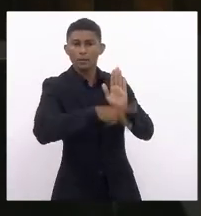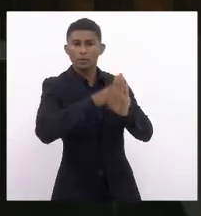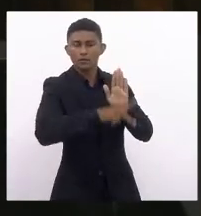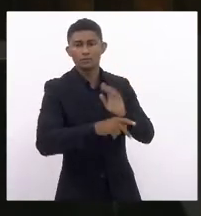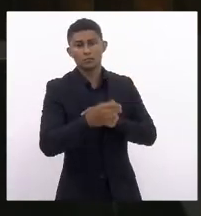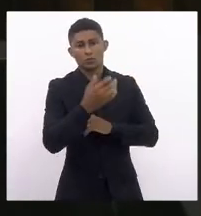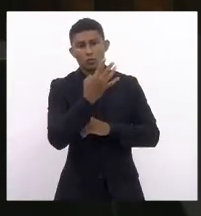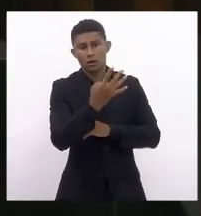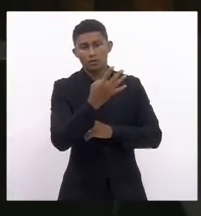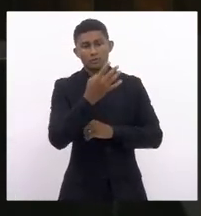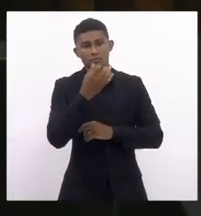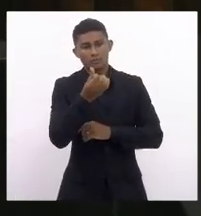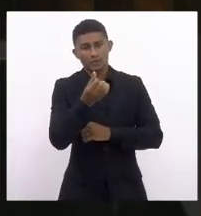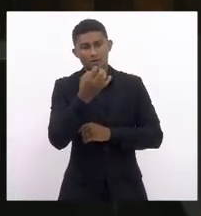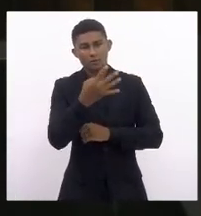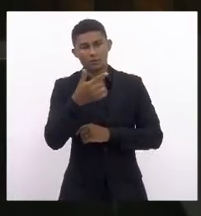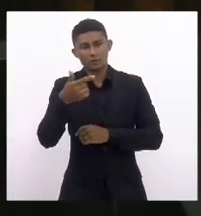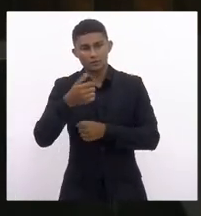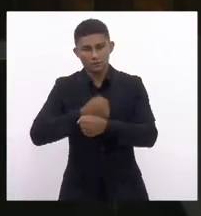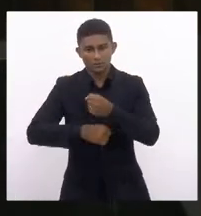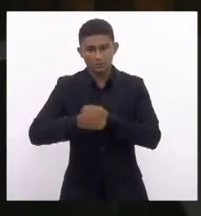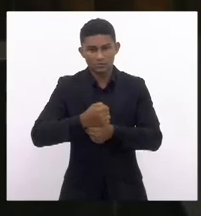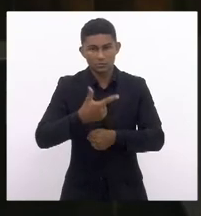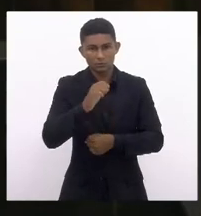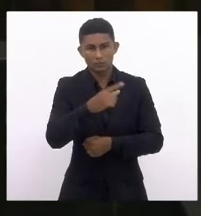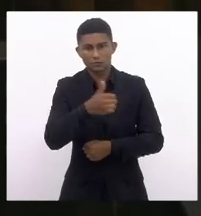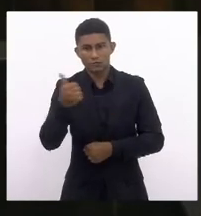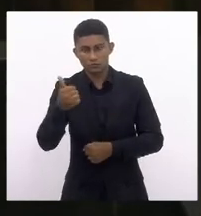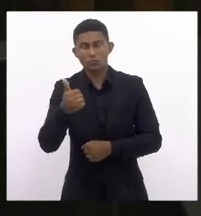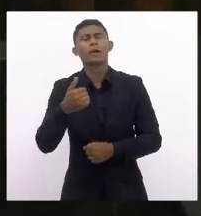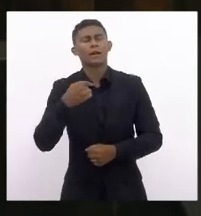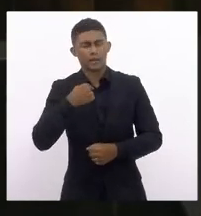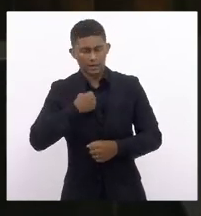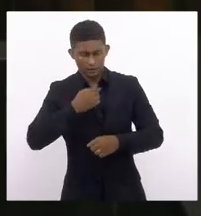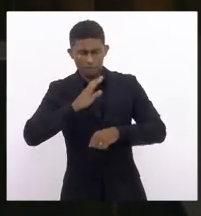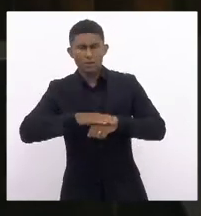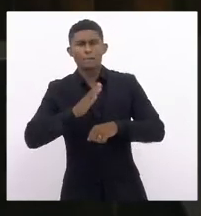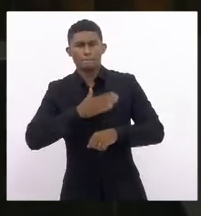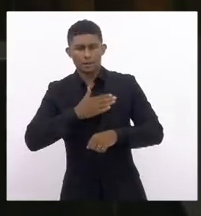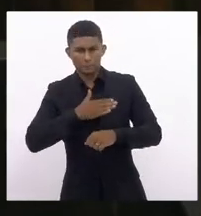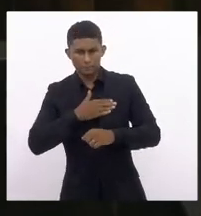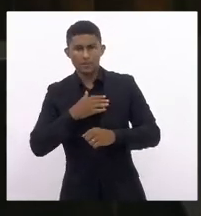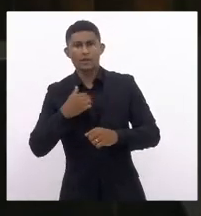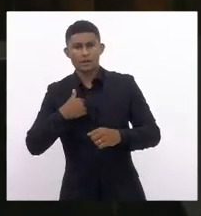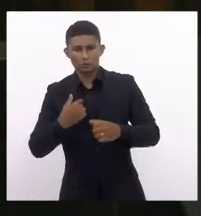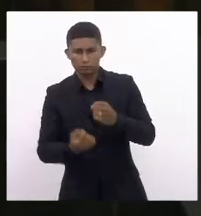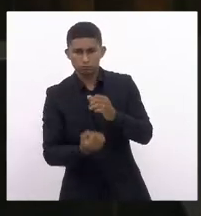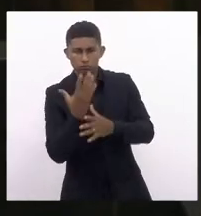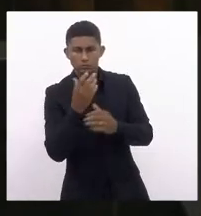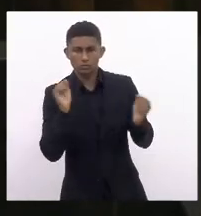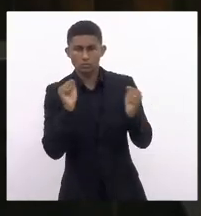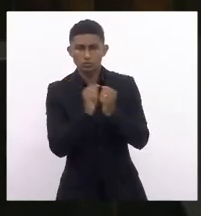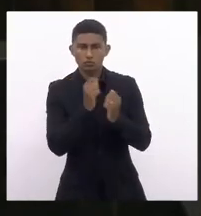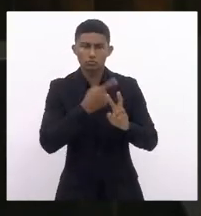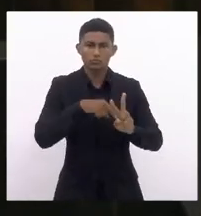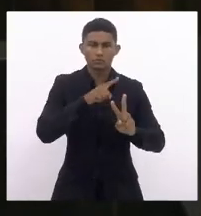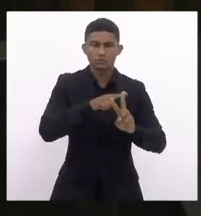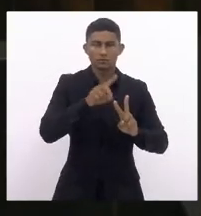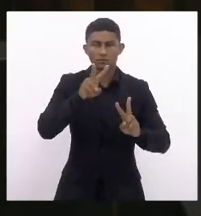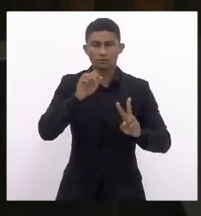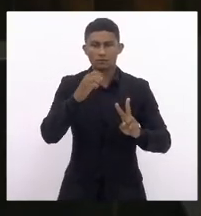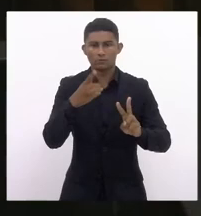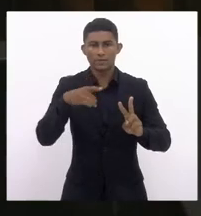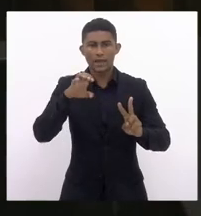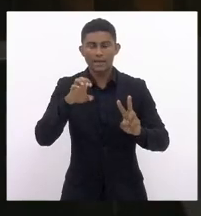4642, 2021, projeto que eu sou um dos coautores, junto com o deputado Valdec, deputado Mink, deputado